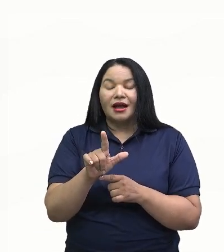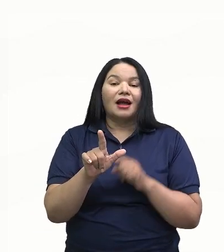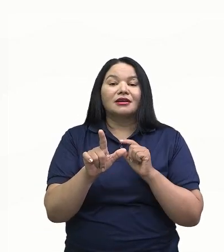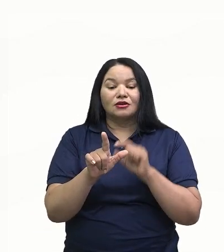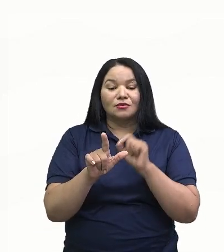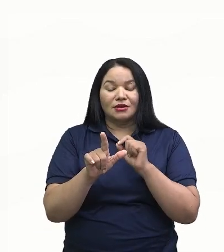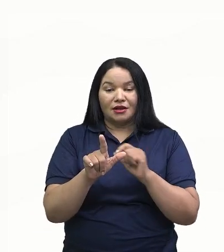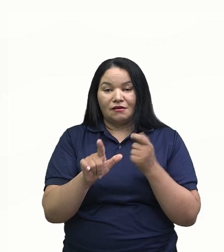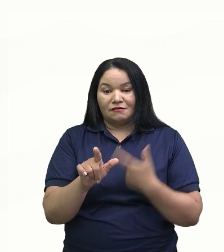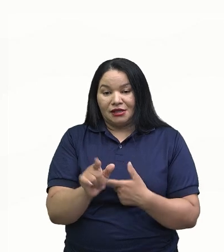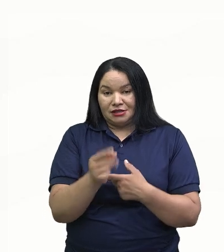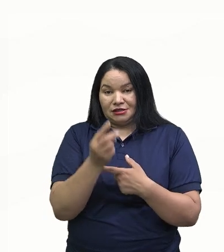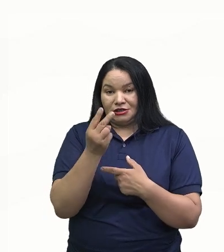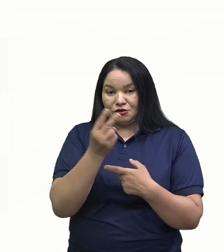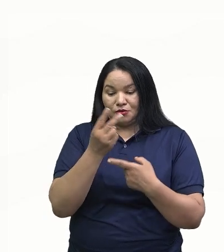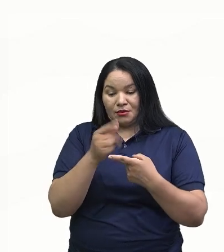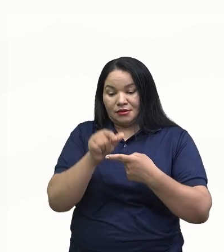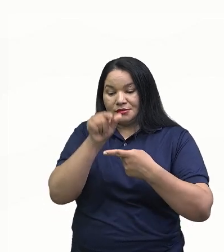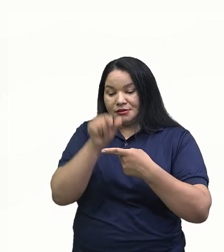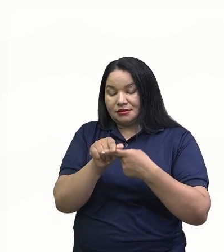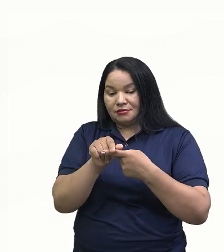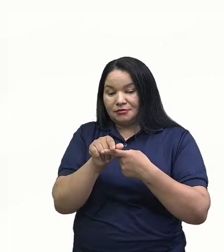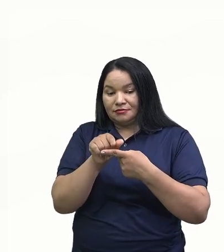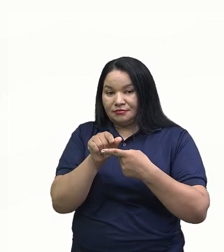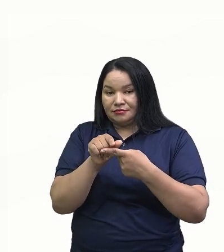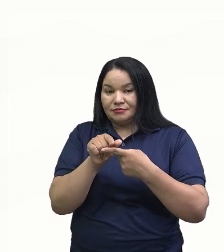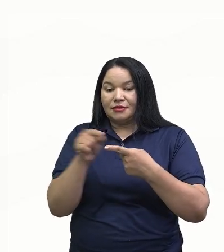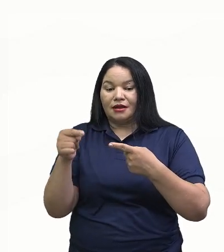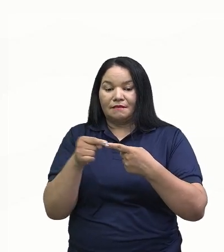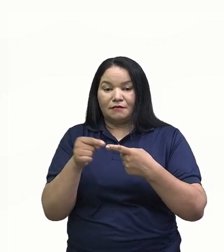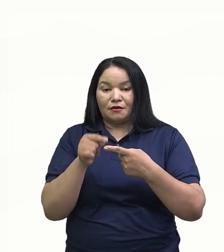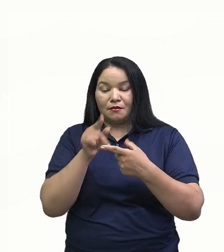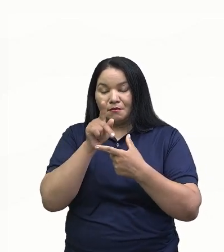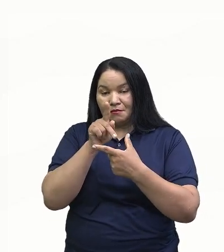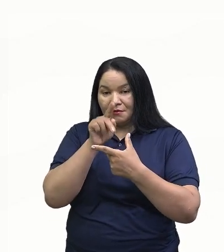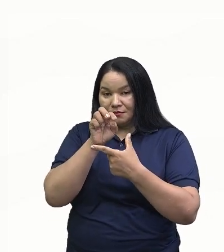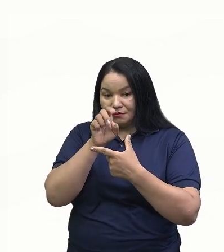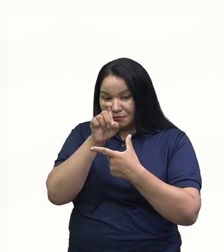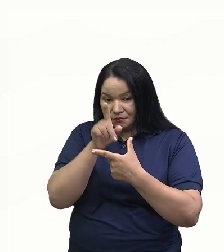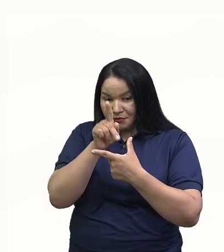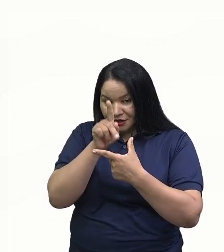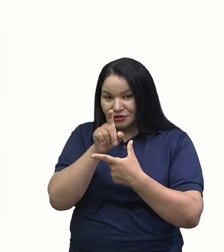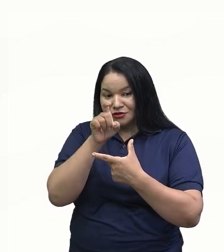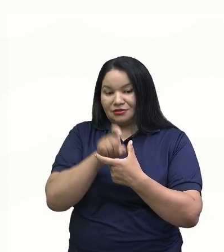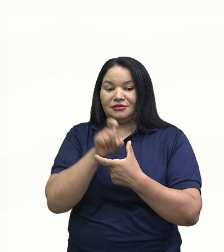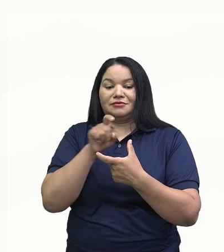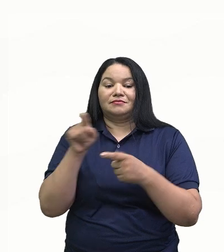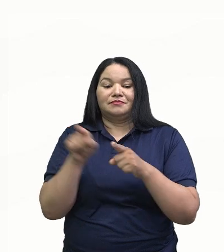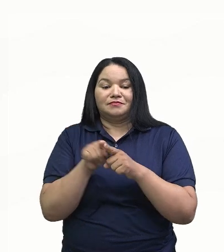na segunda sílaba, por isso paroxítona, presta atenção, tá? Aqui é a segunda sílaba.